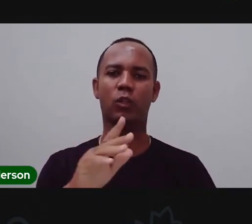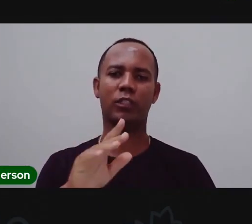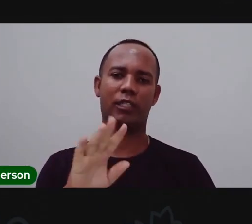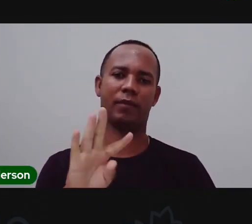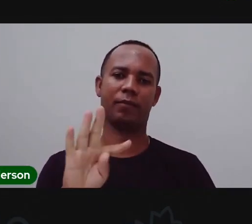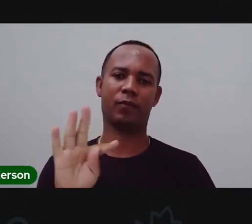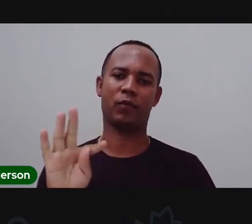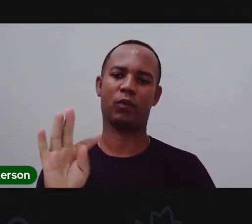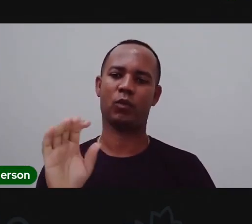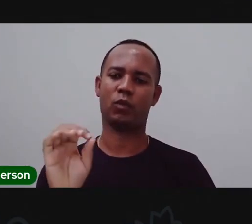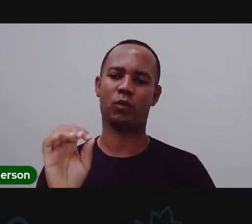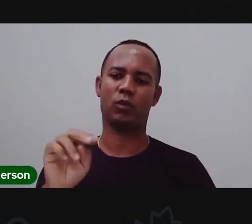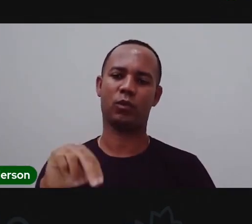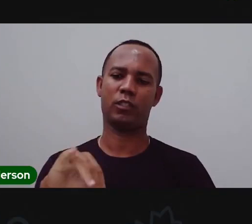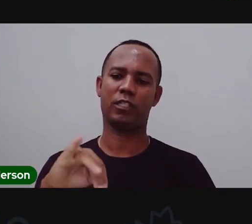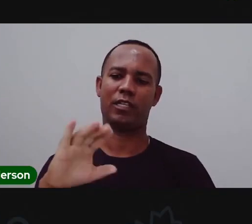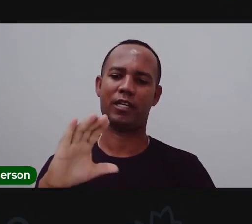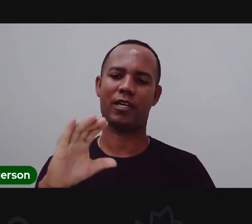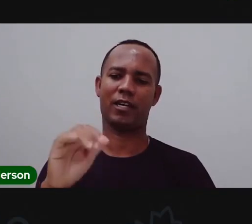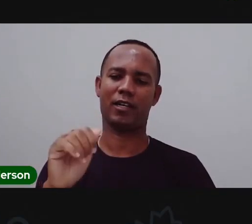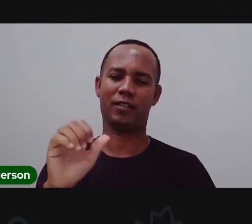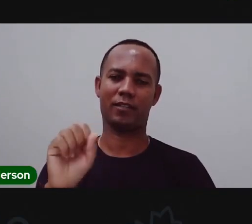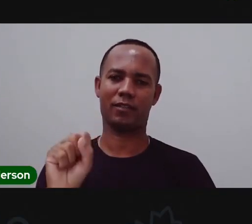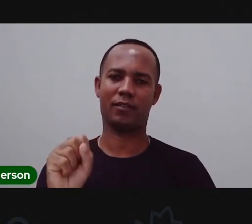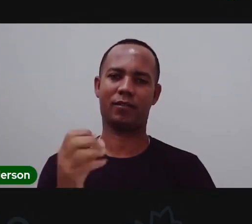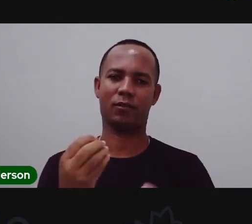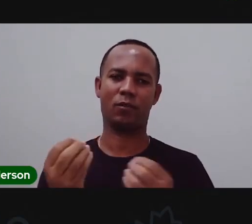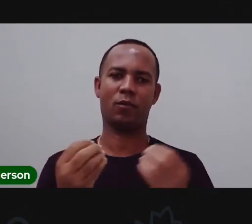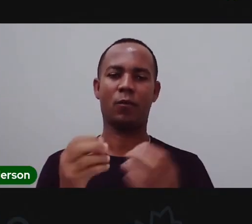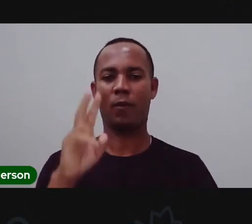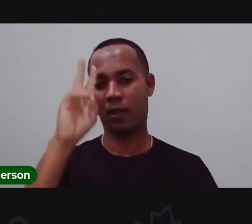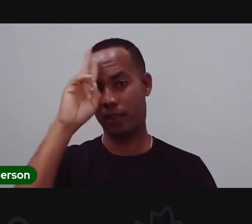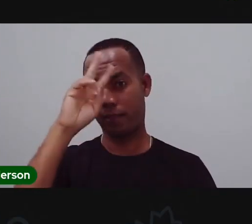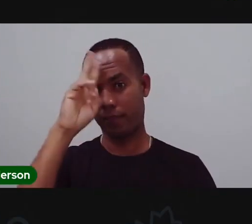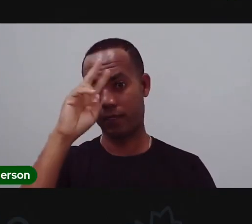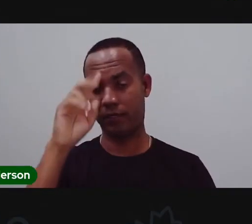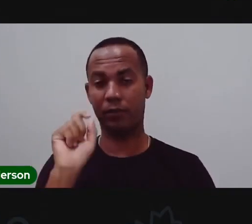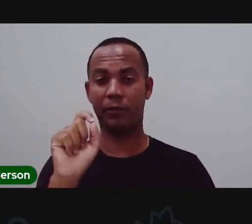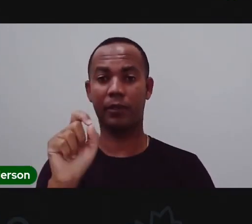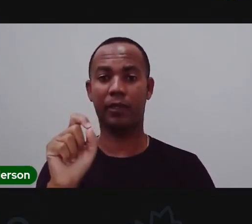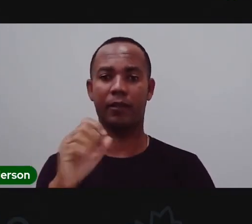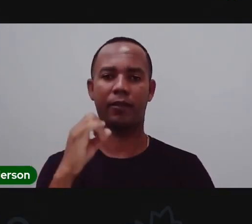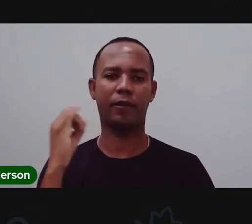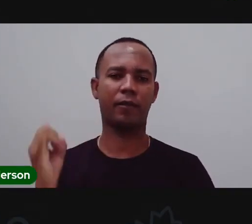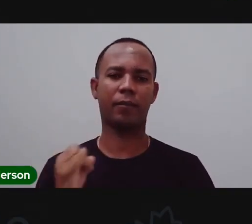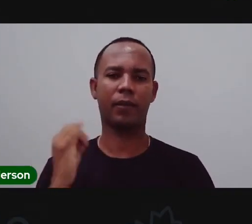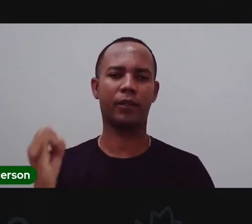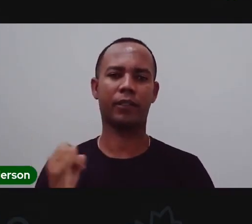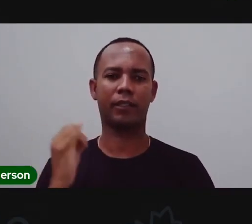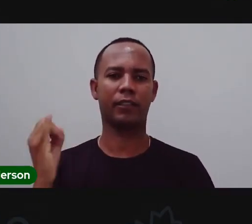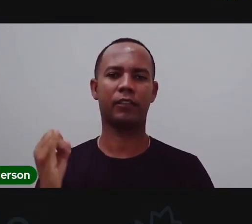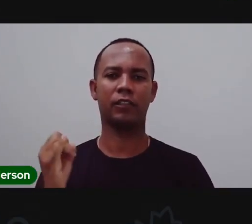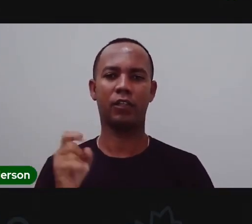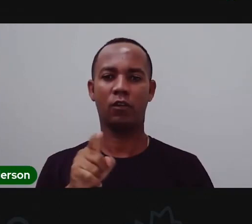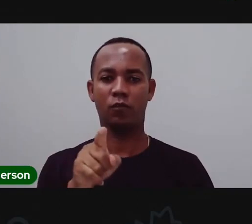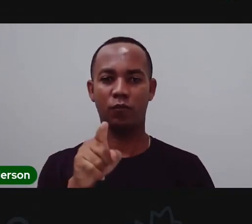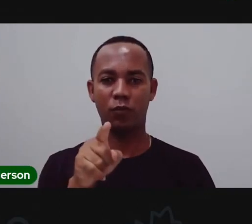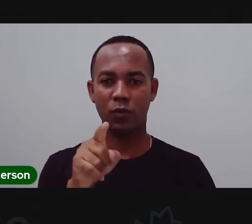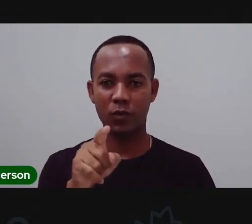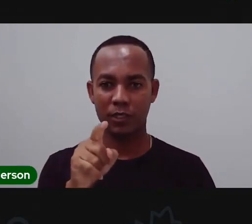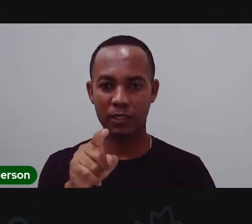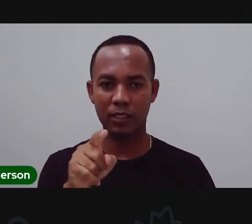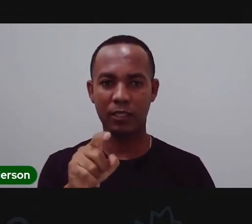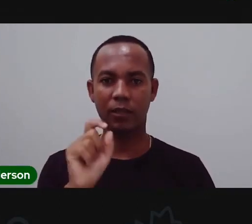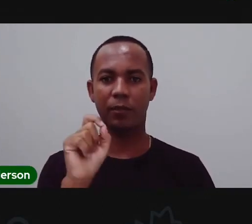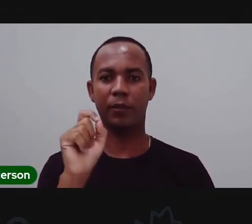começar compartilhando o conteúdo com vocês. Lembrando que, tá? O importante é que vocês